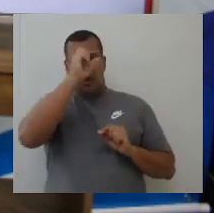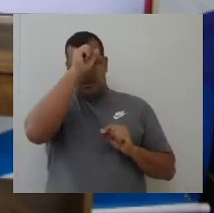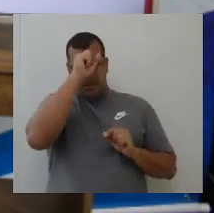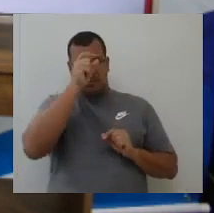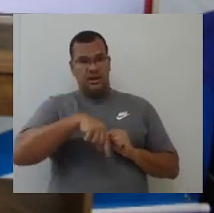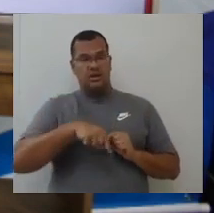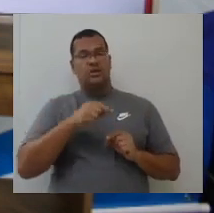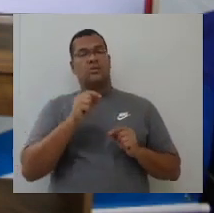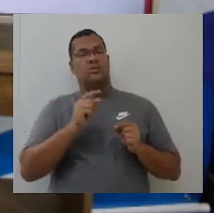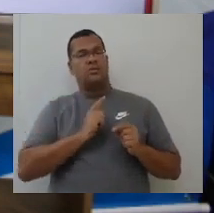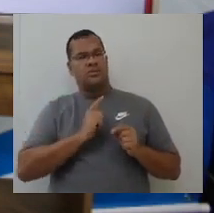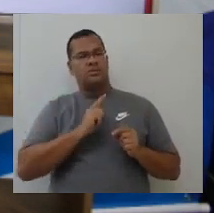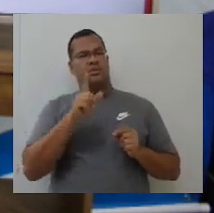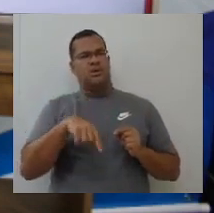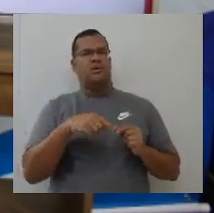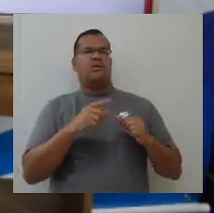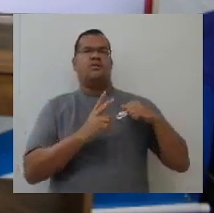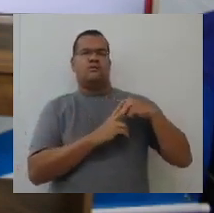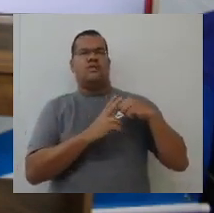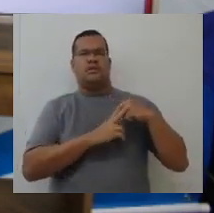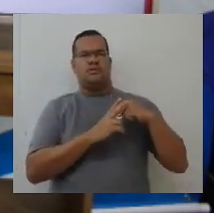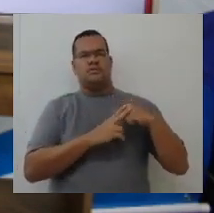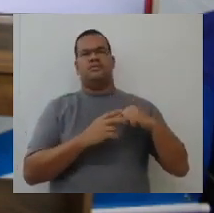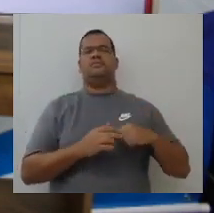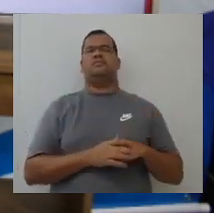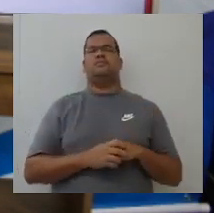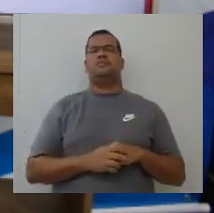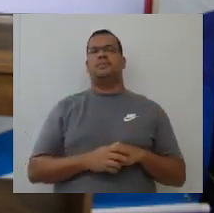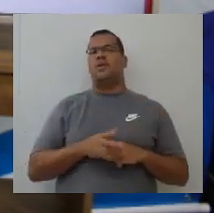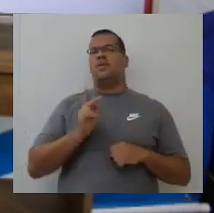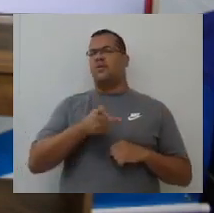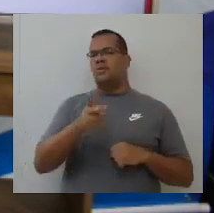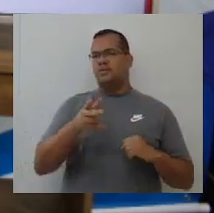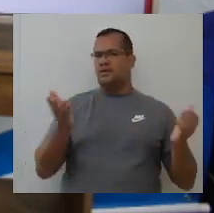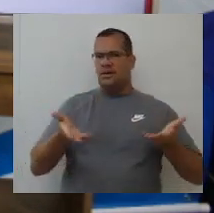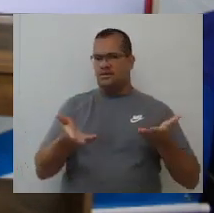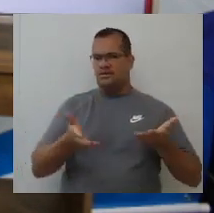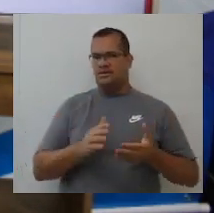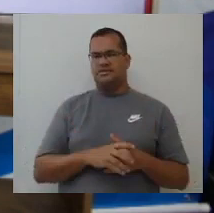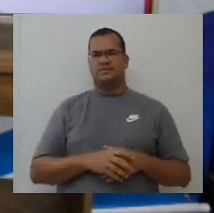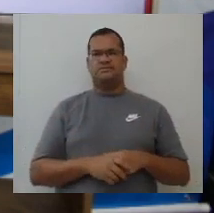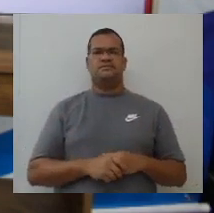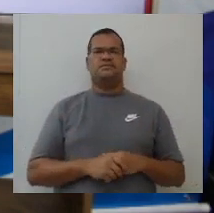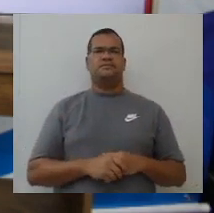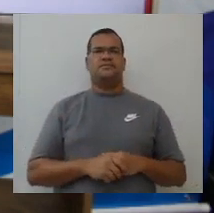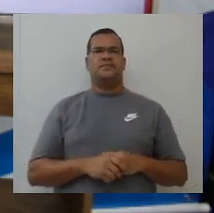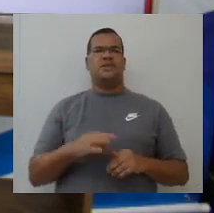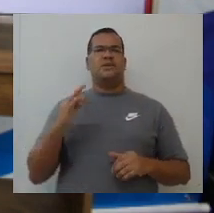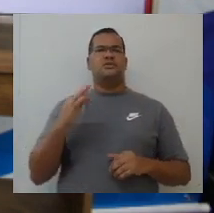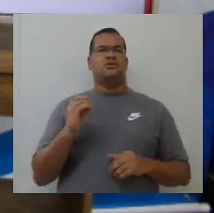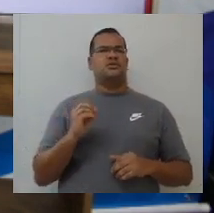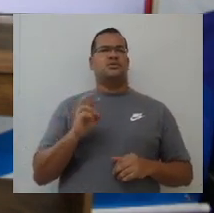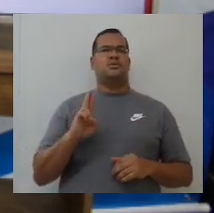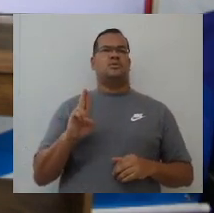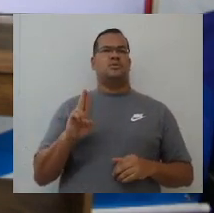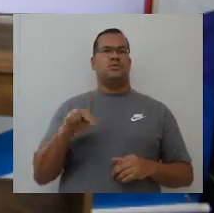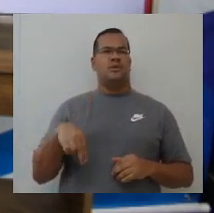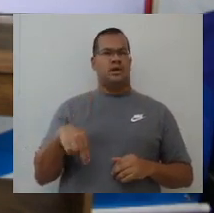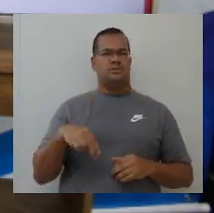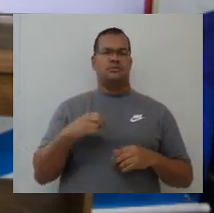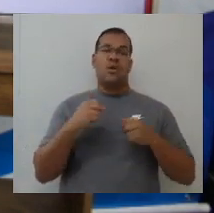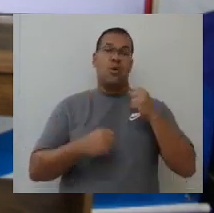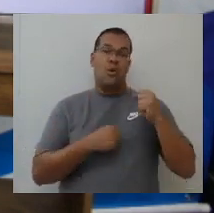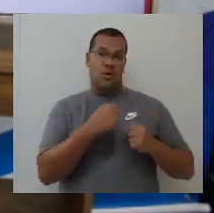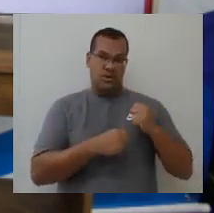aprendermos de fato a conjugar um verbo no Simple Present. Vamos continuar? Vamos dar continuidade? Ó, to run, então, significa